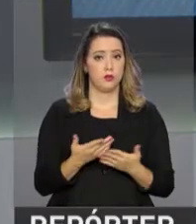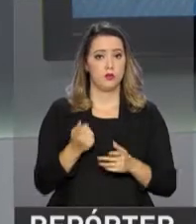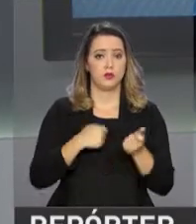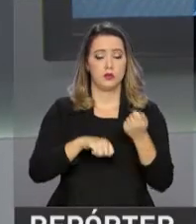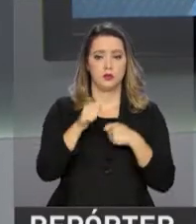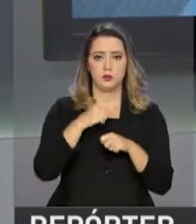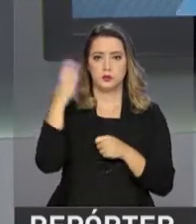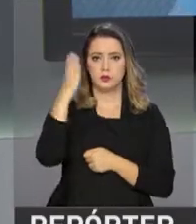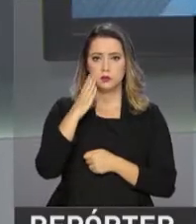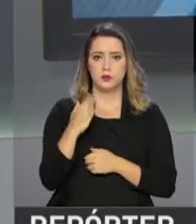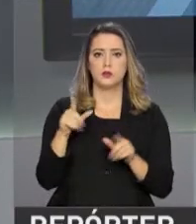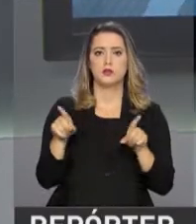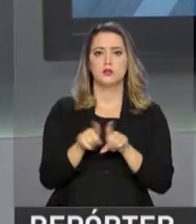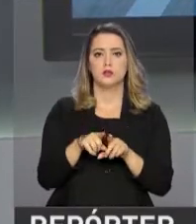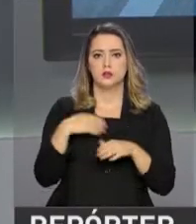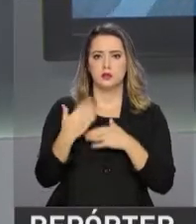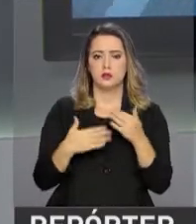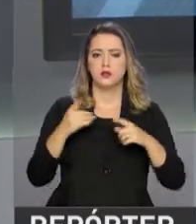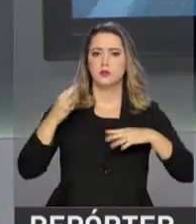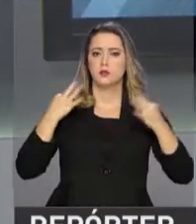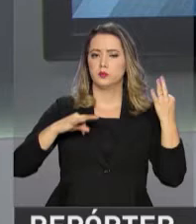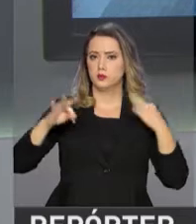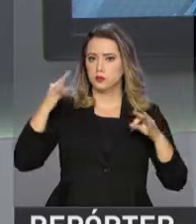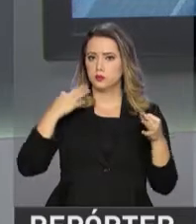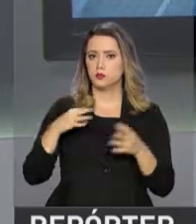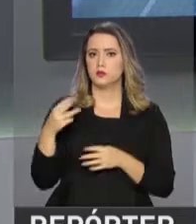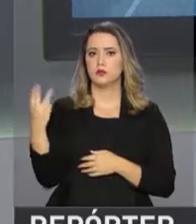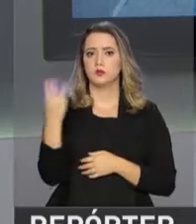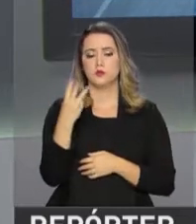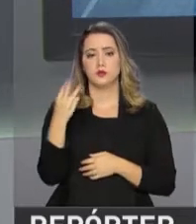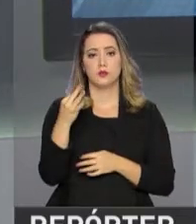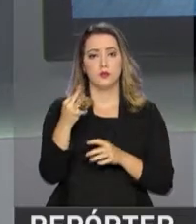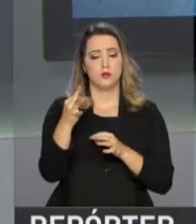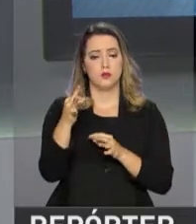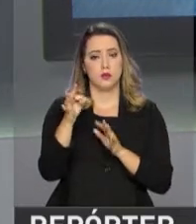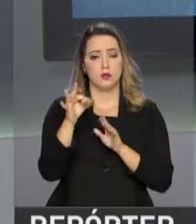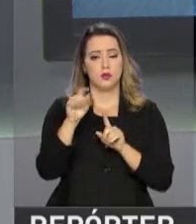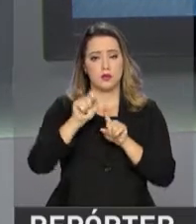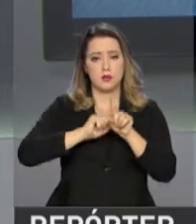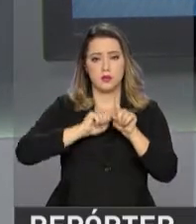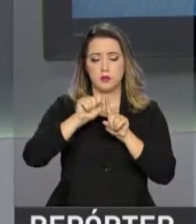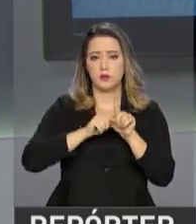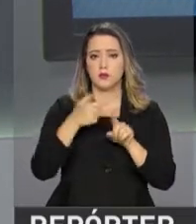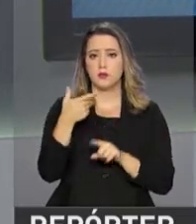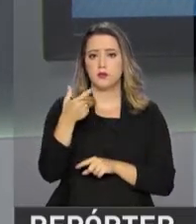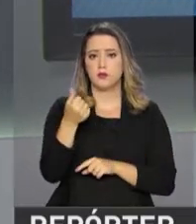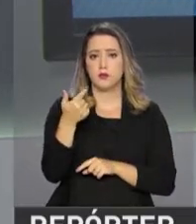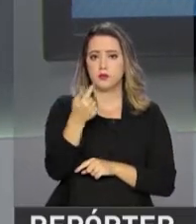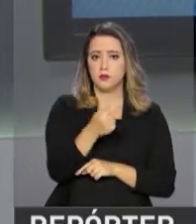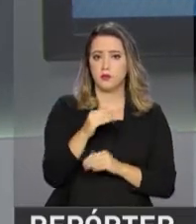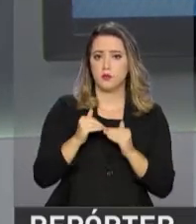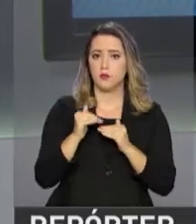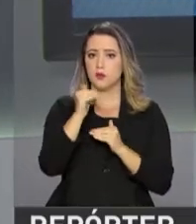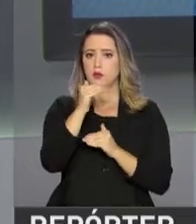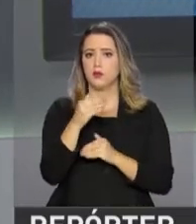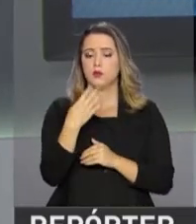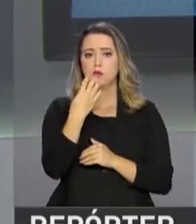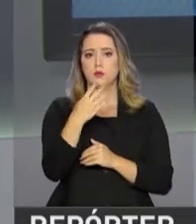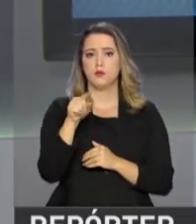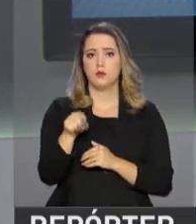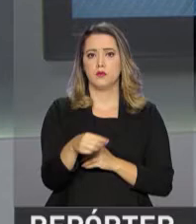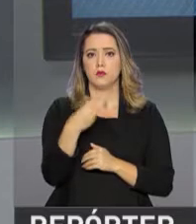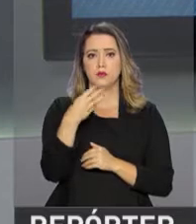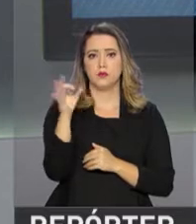economia brasileira passa também pelo setor de turismo que no terceiro trimestre de 2007 registrou um crescimento de